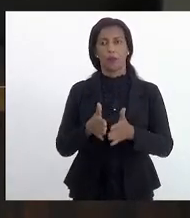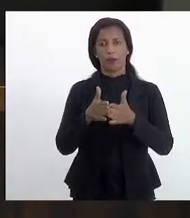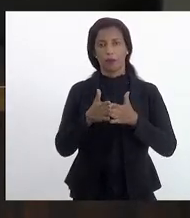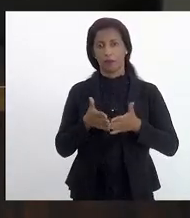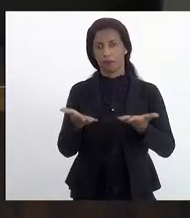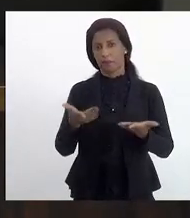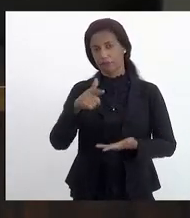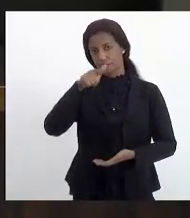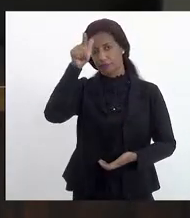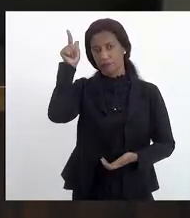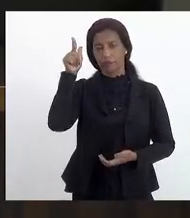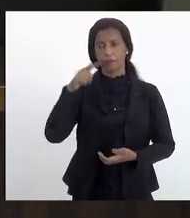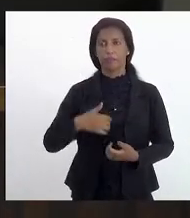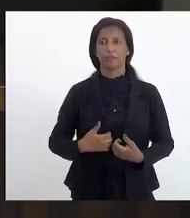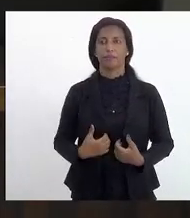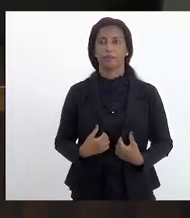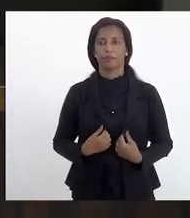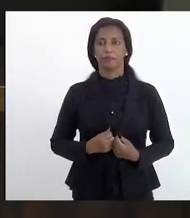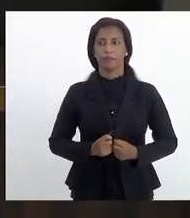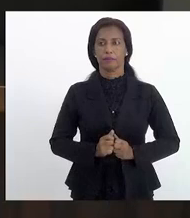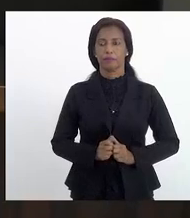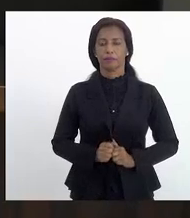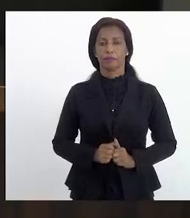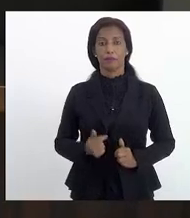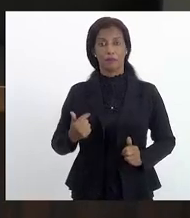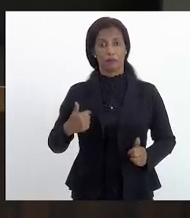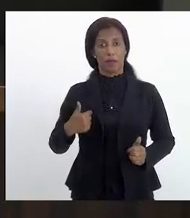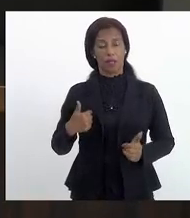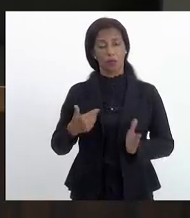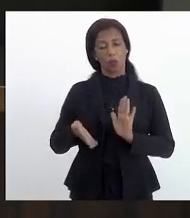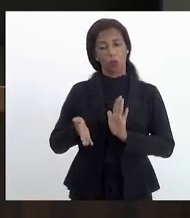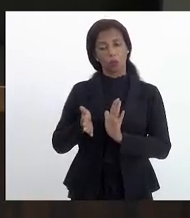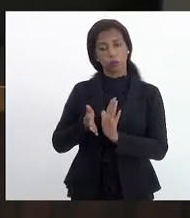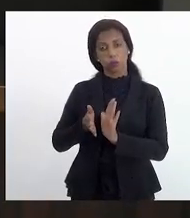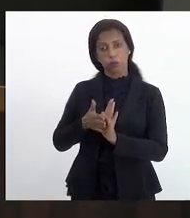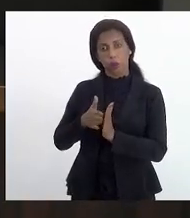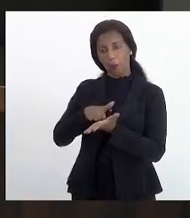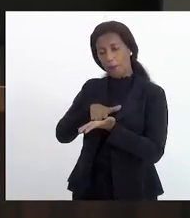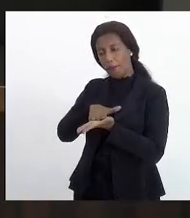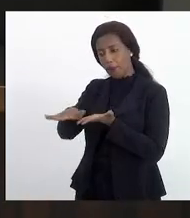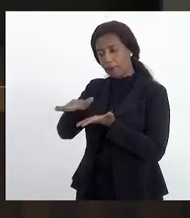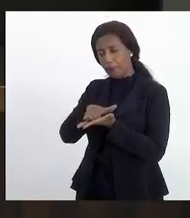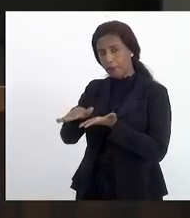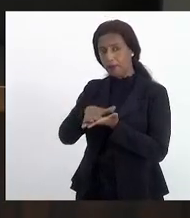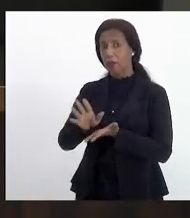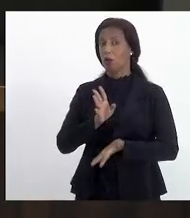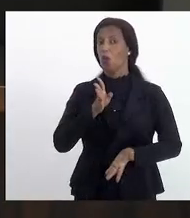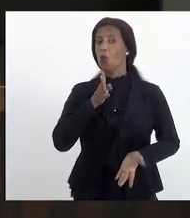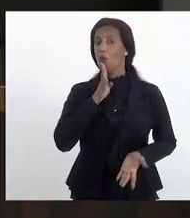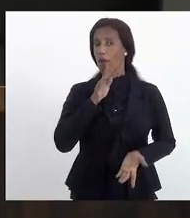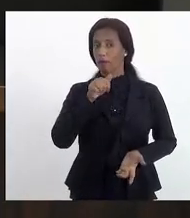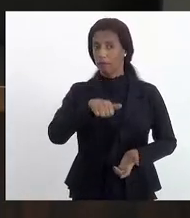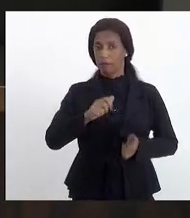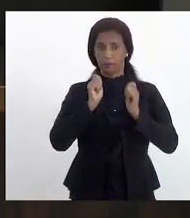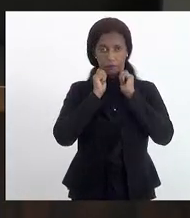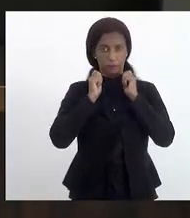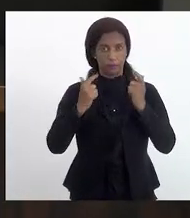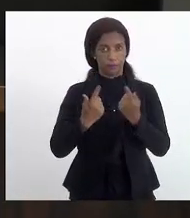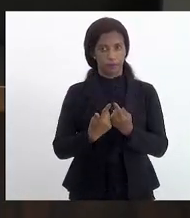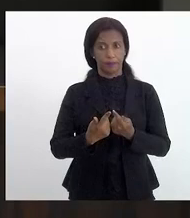Luiz. Então, o que eu estou dando esse encaminhamento? Porque a gente conhece a casa